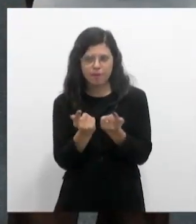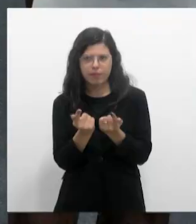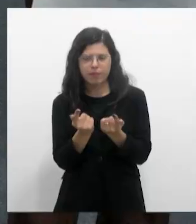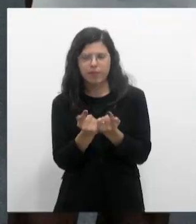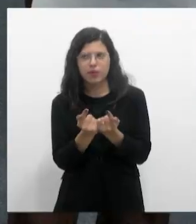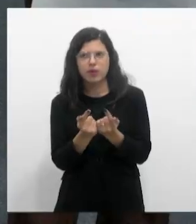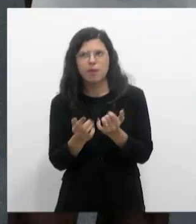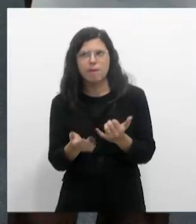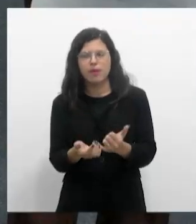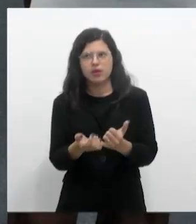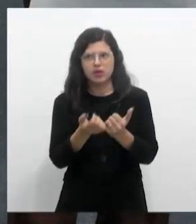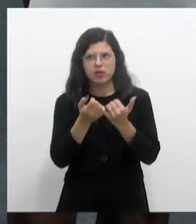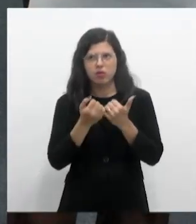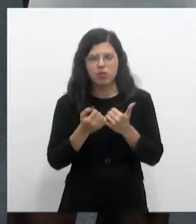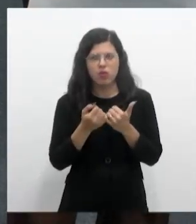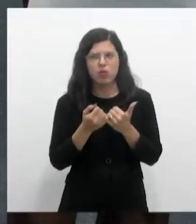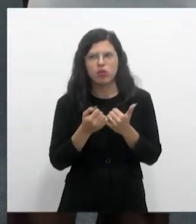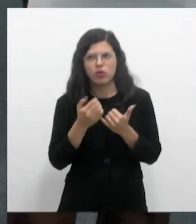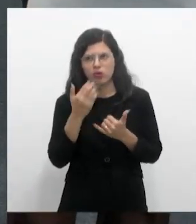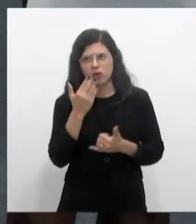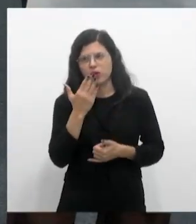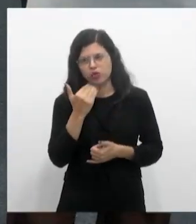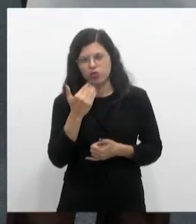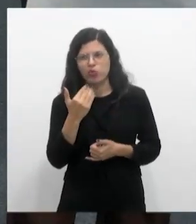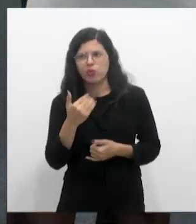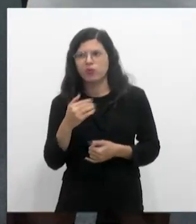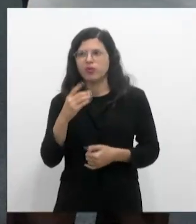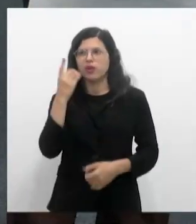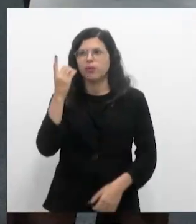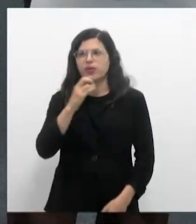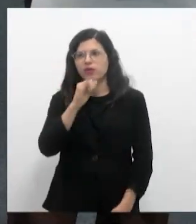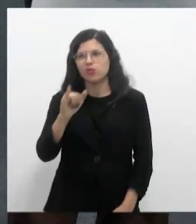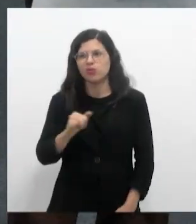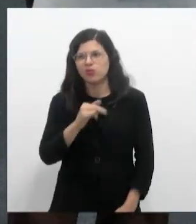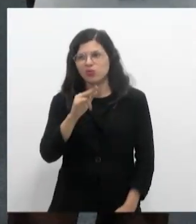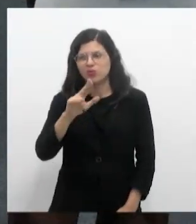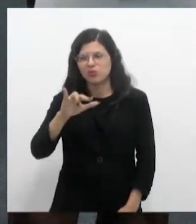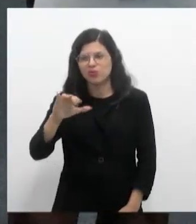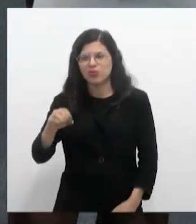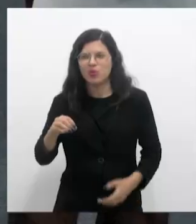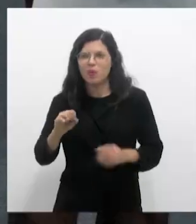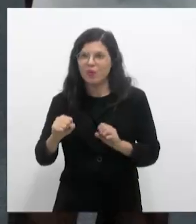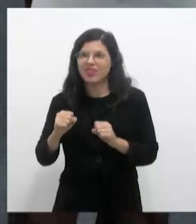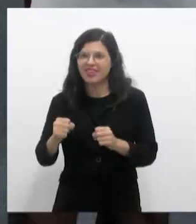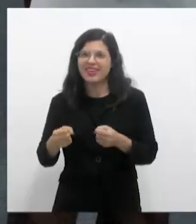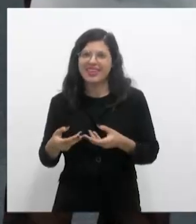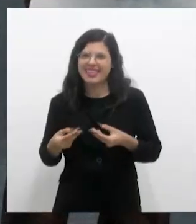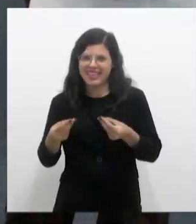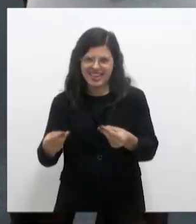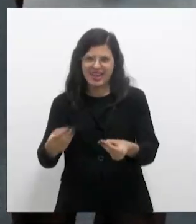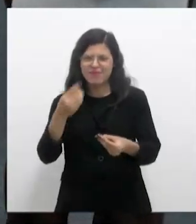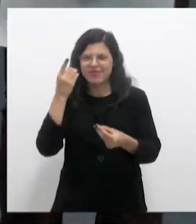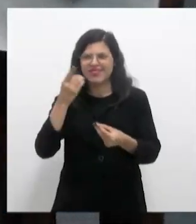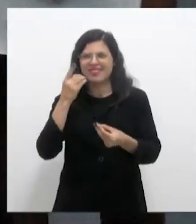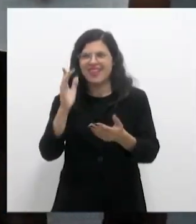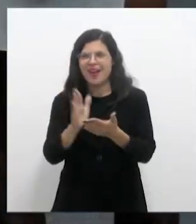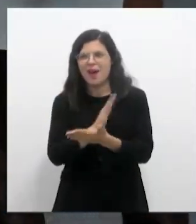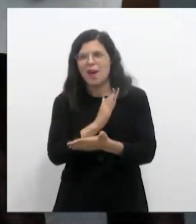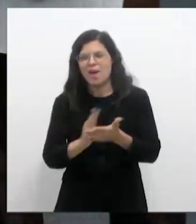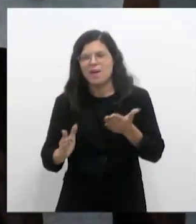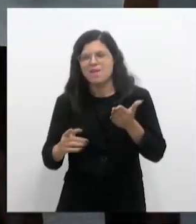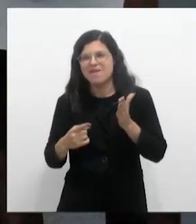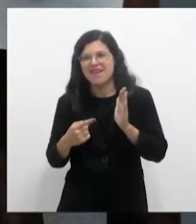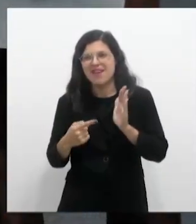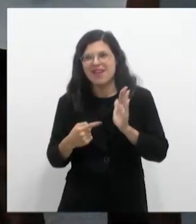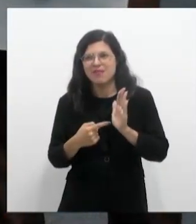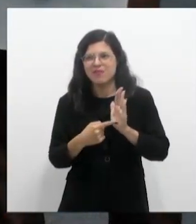patrimônio gastronômico, o deputado Júlio Rocha podia trazer aqui para os deputados alguma pequena amostra